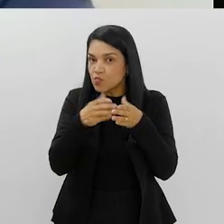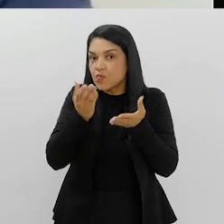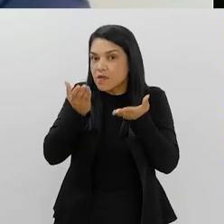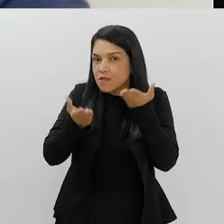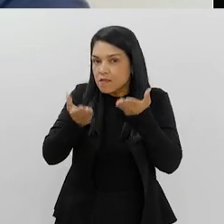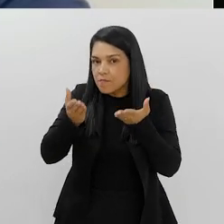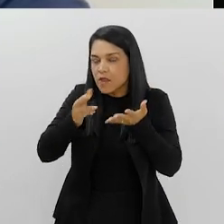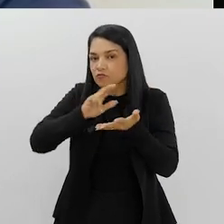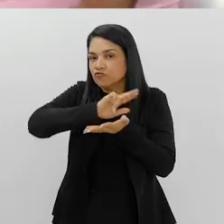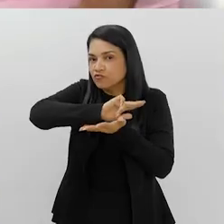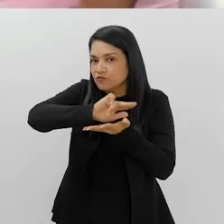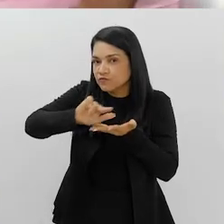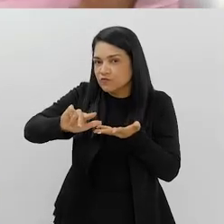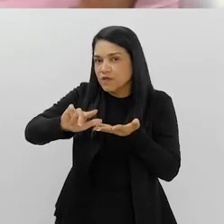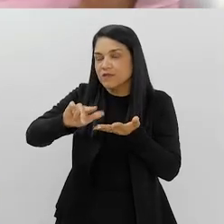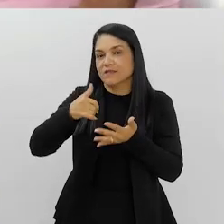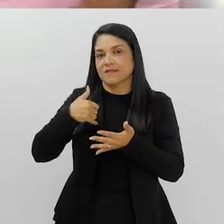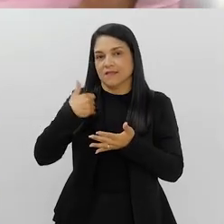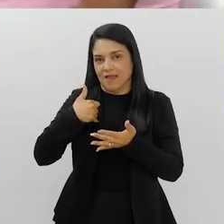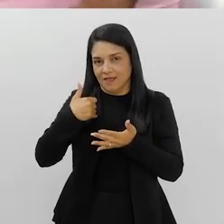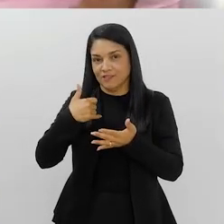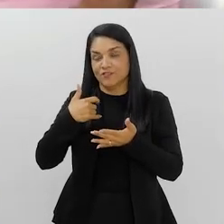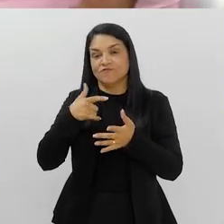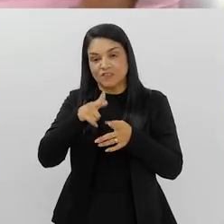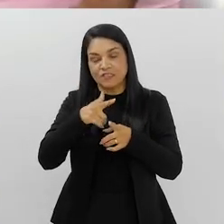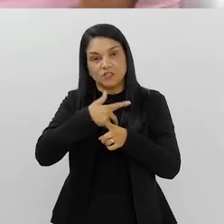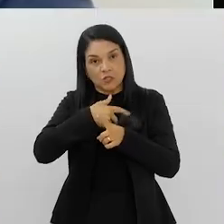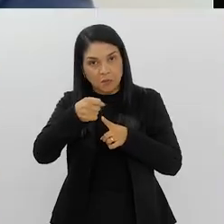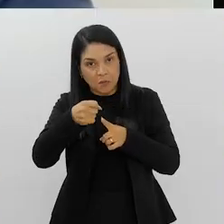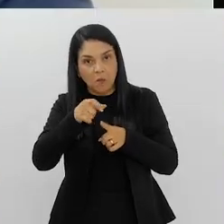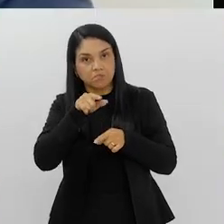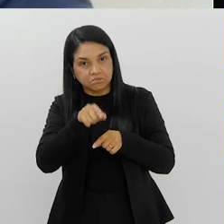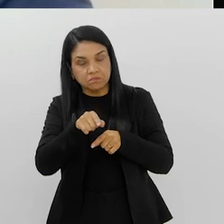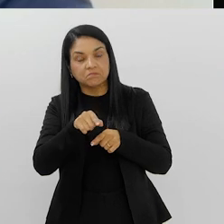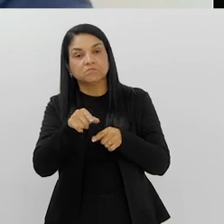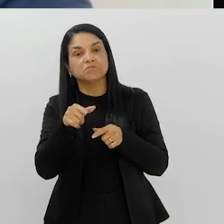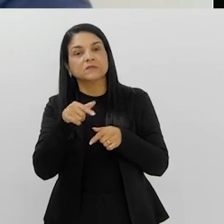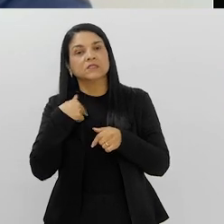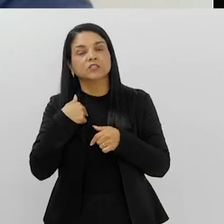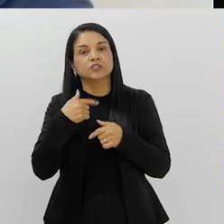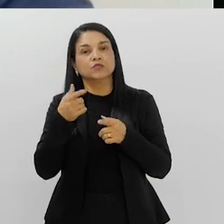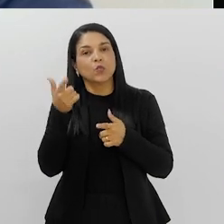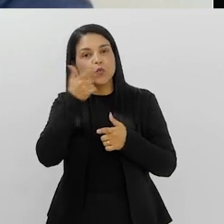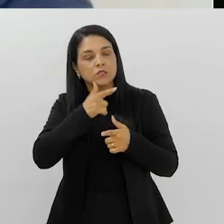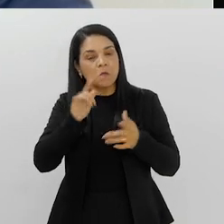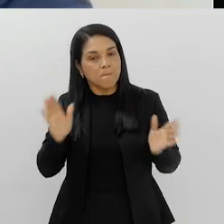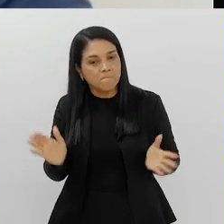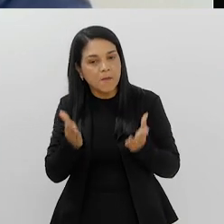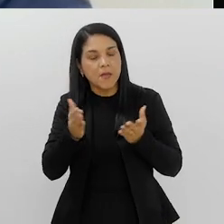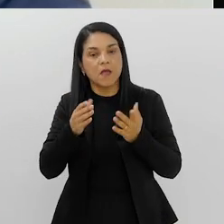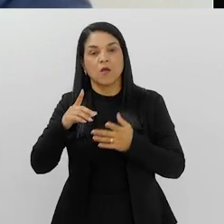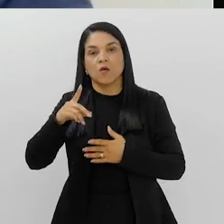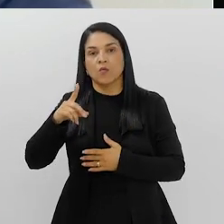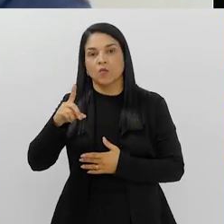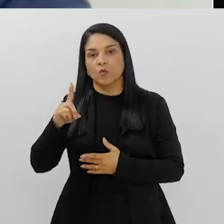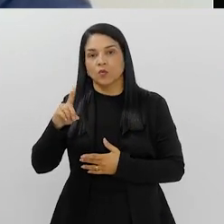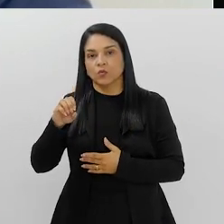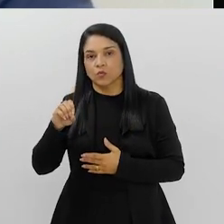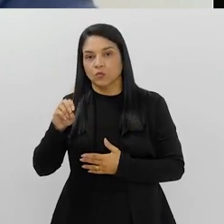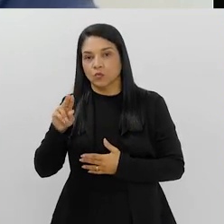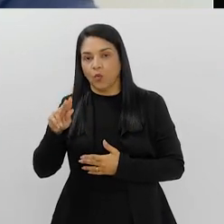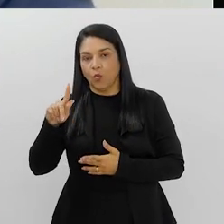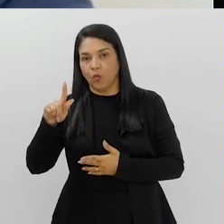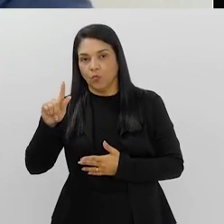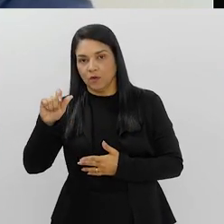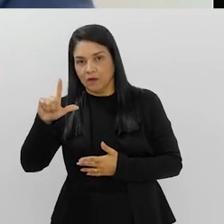equipe equilibrada, de peças diferentes, peças acostumadas a ser campeões, né? E a gente começou aí no mercado, principalmente o Douglas, é um